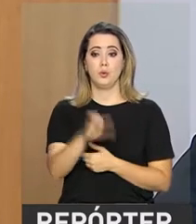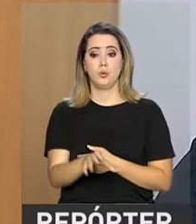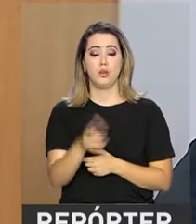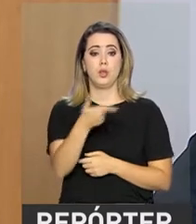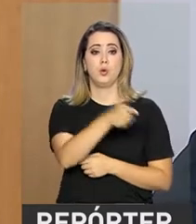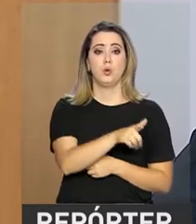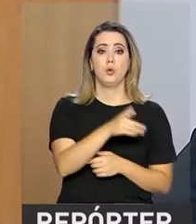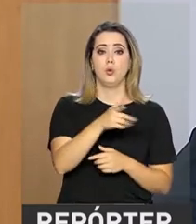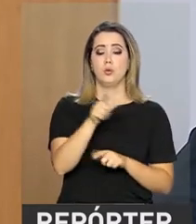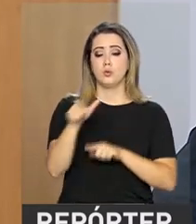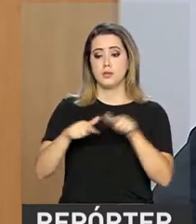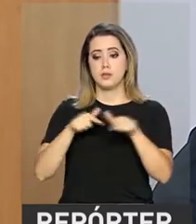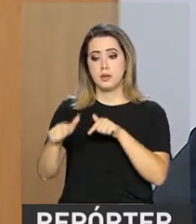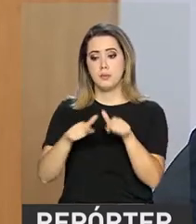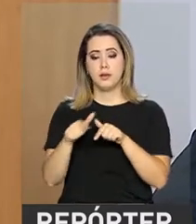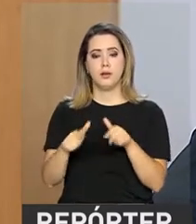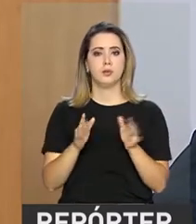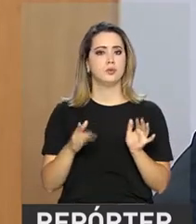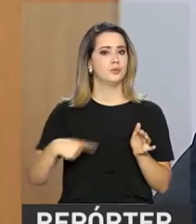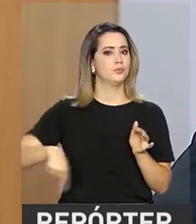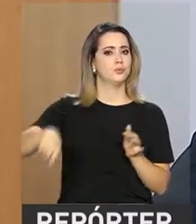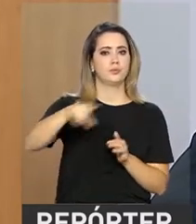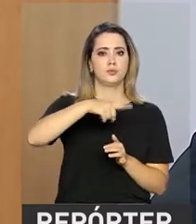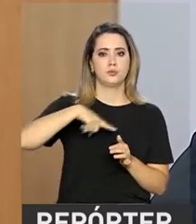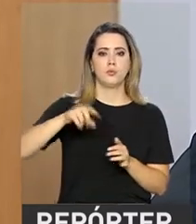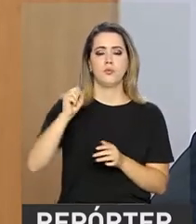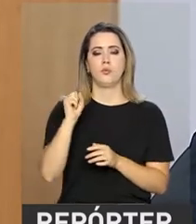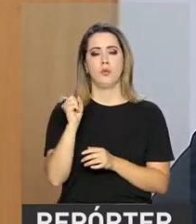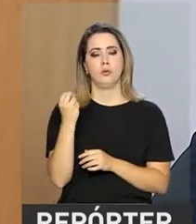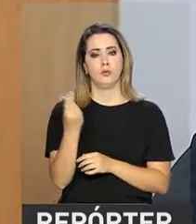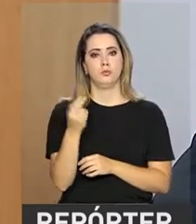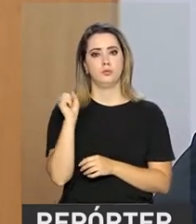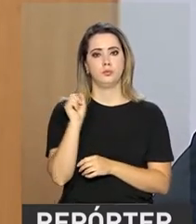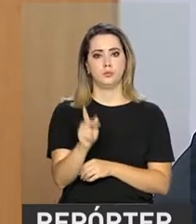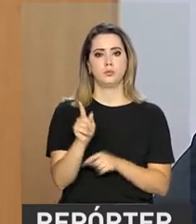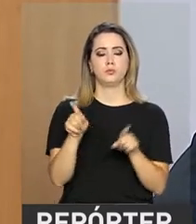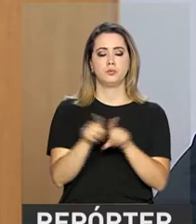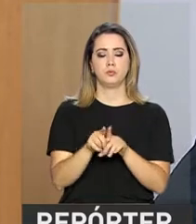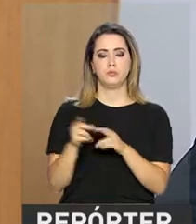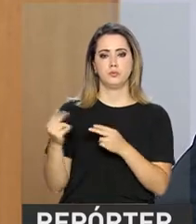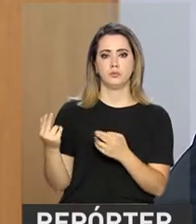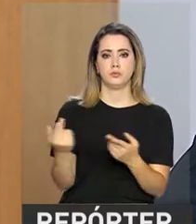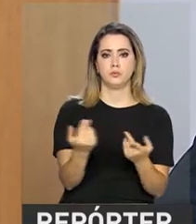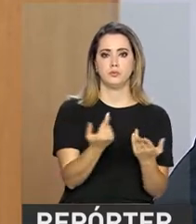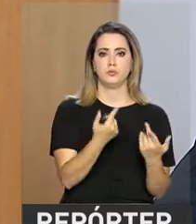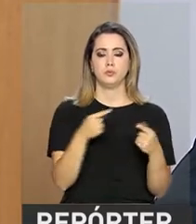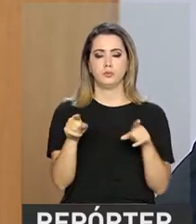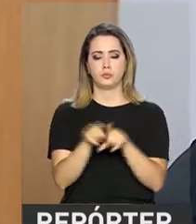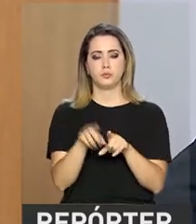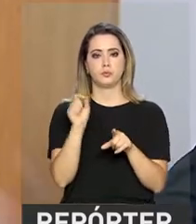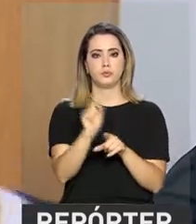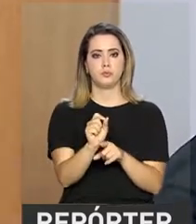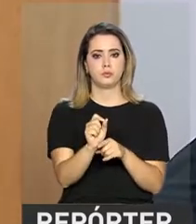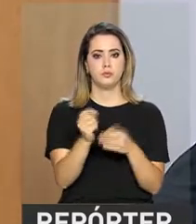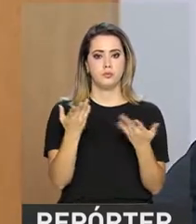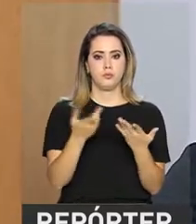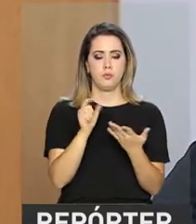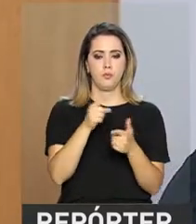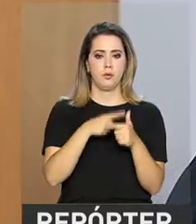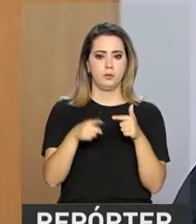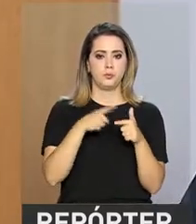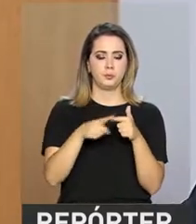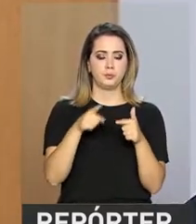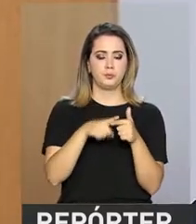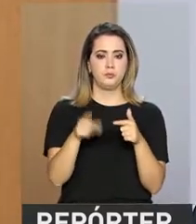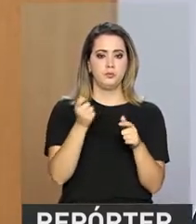federais e os aposentados do regime geral de previdência chegue a situação que infelizmente por essa crise profunda